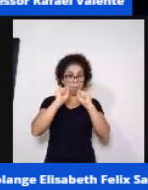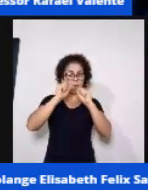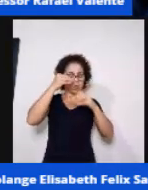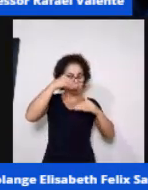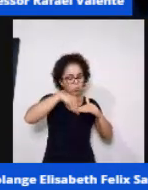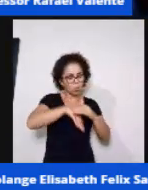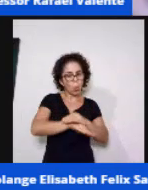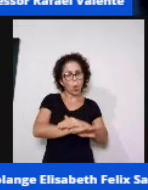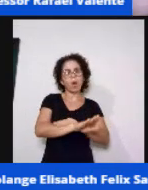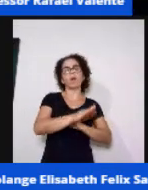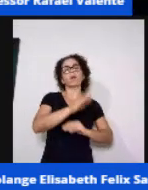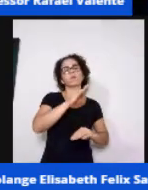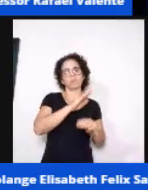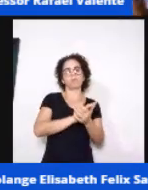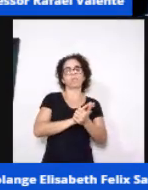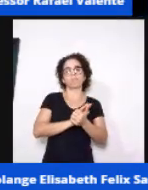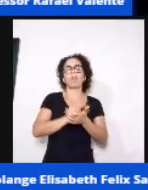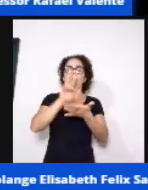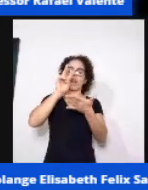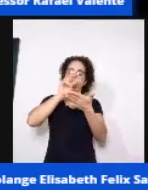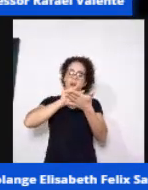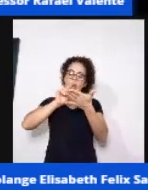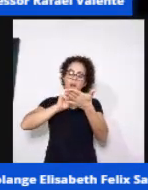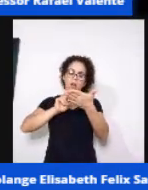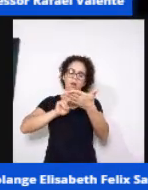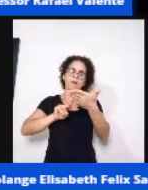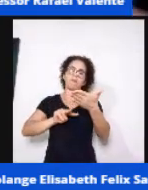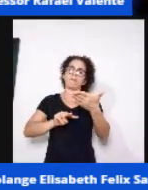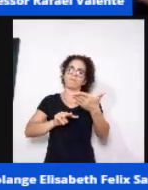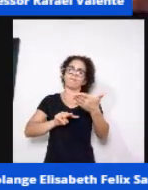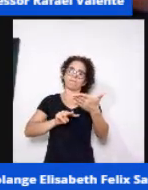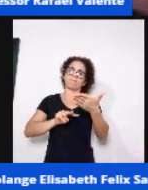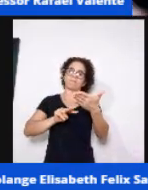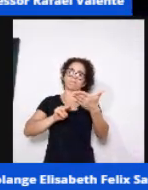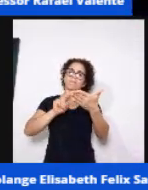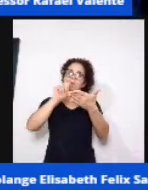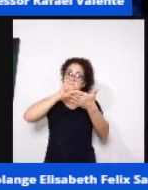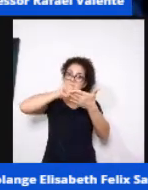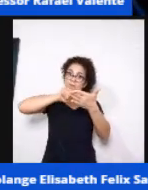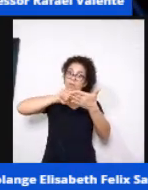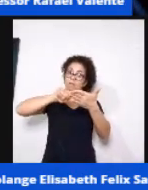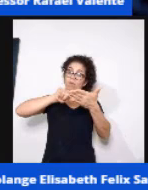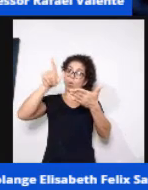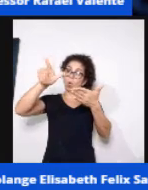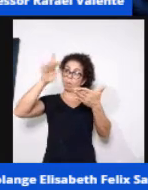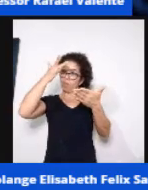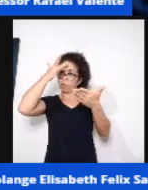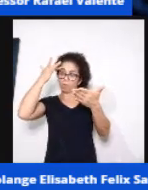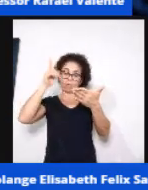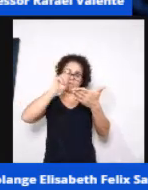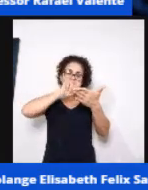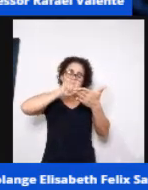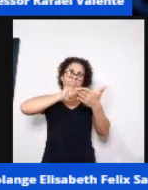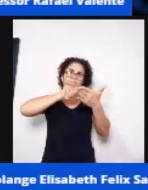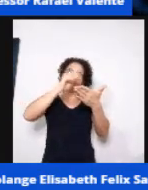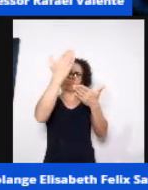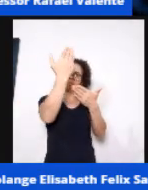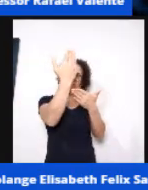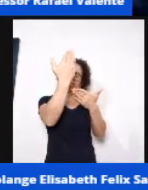escreveu para essa pessoa e leia também, olhando para o espelho. E deixe essa emoção vir o que você vai fazer com o